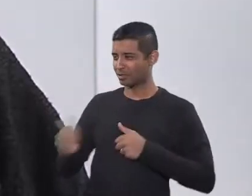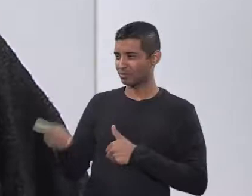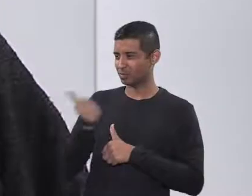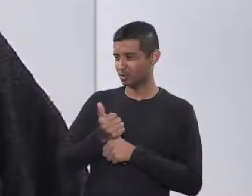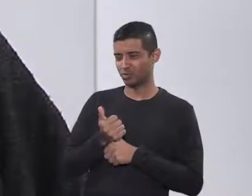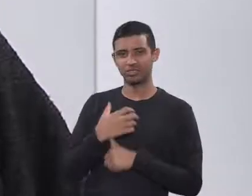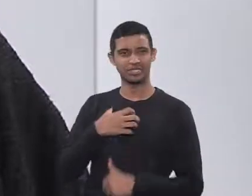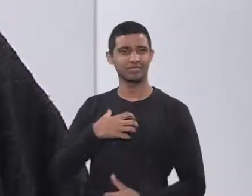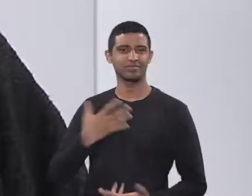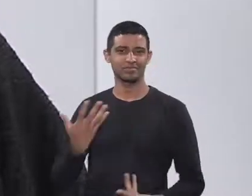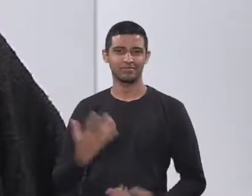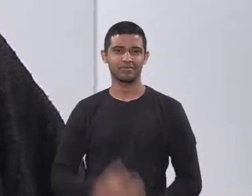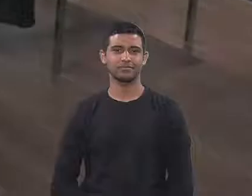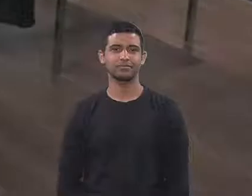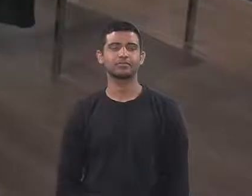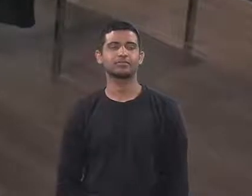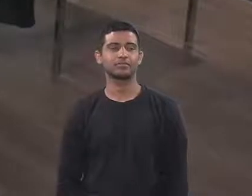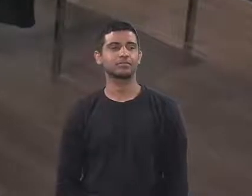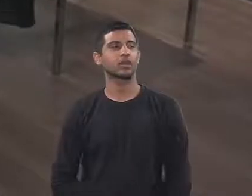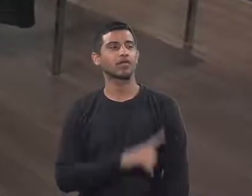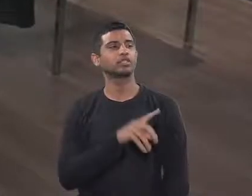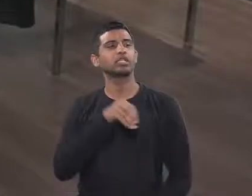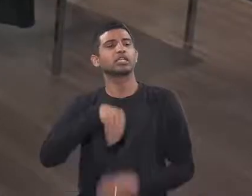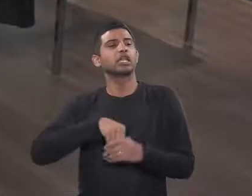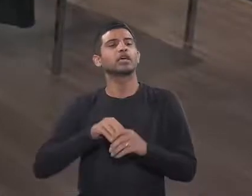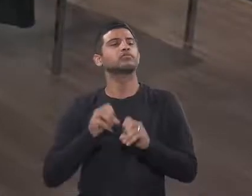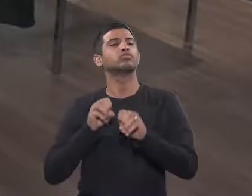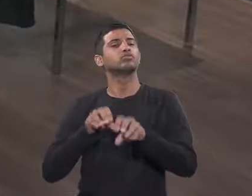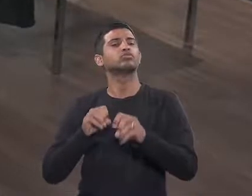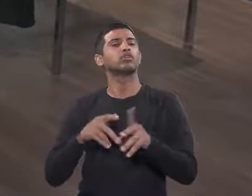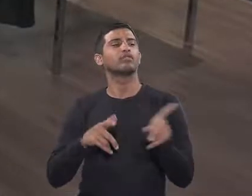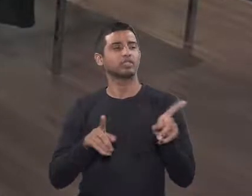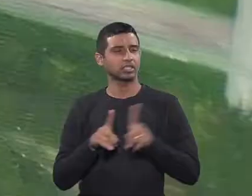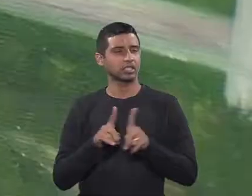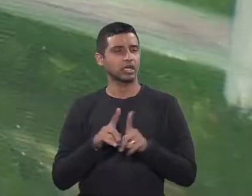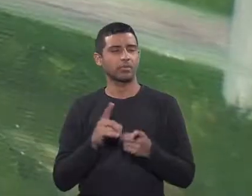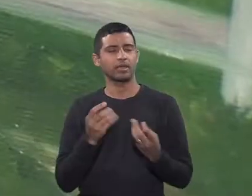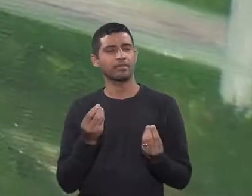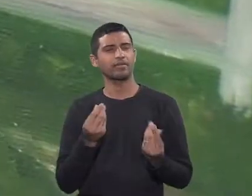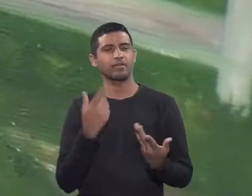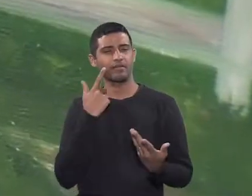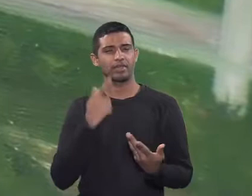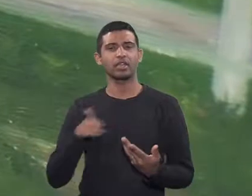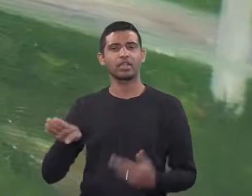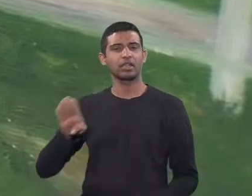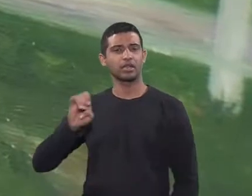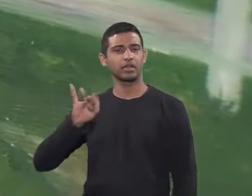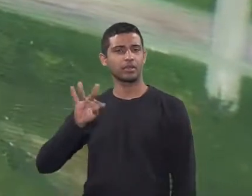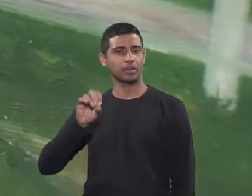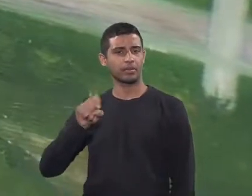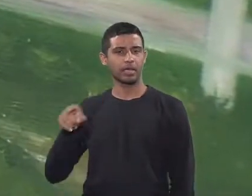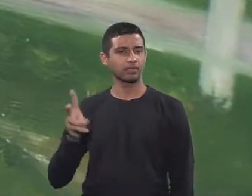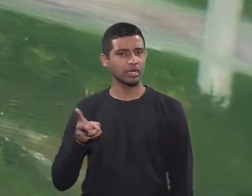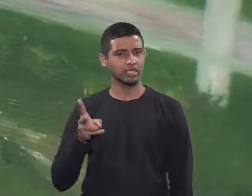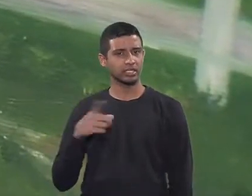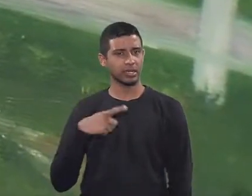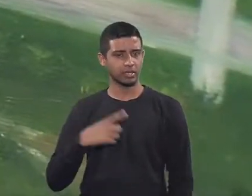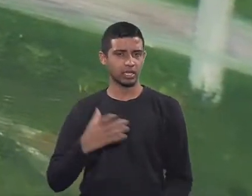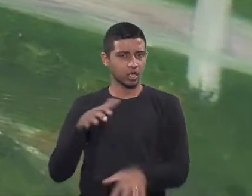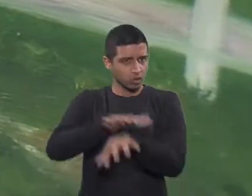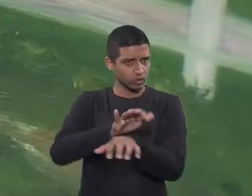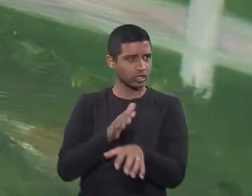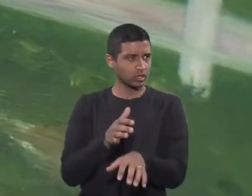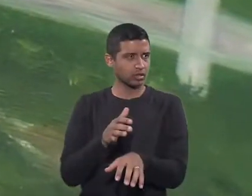maravilhosa. Então você, dentro da educação, você também considera que o Beto tenha sido sempre incluído em